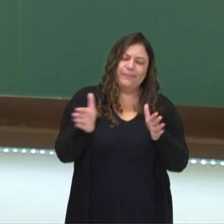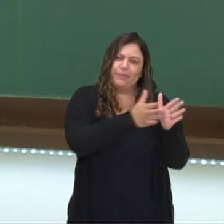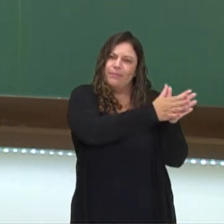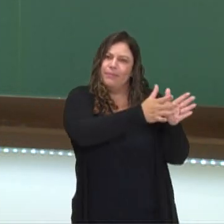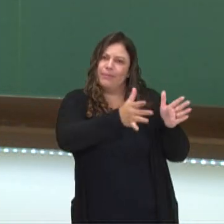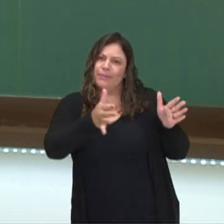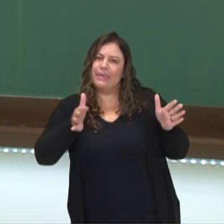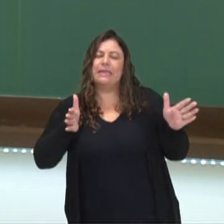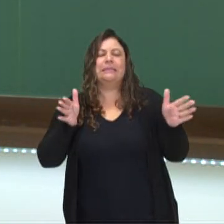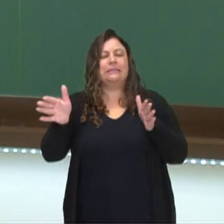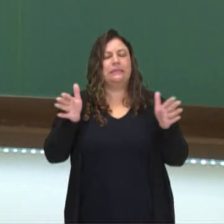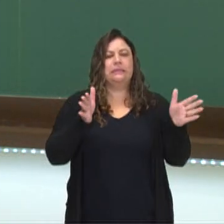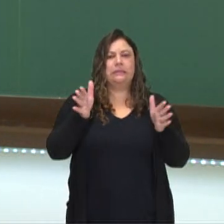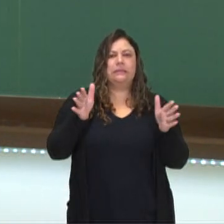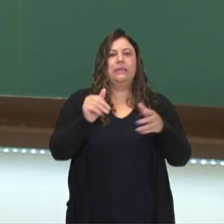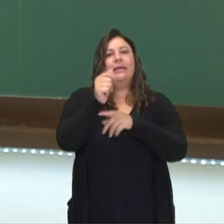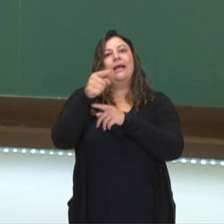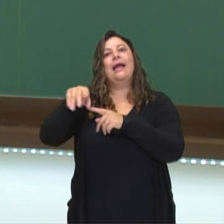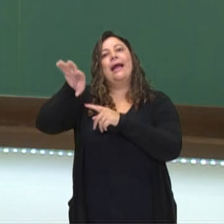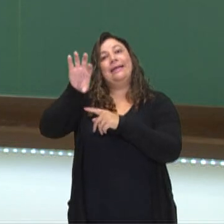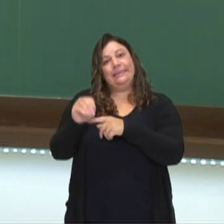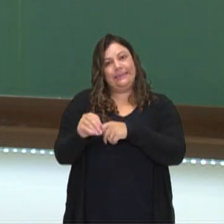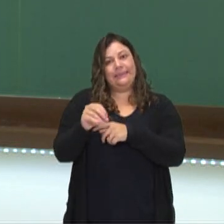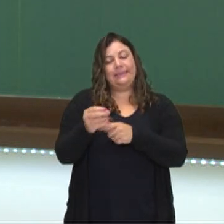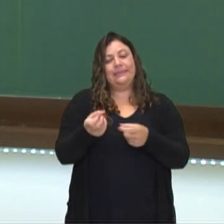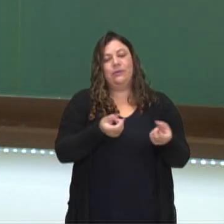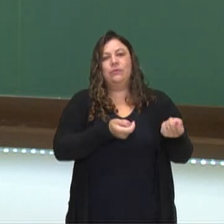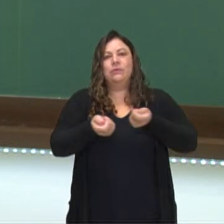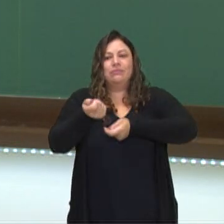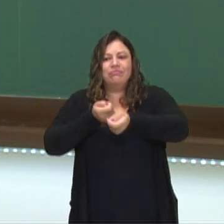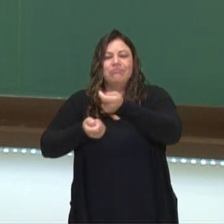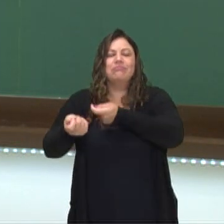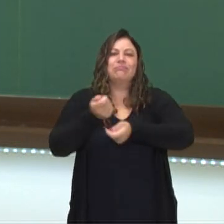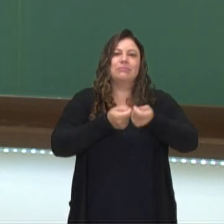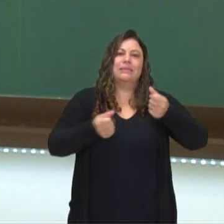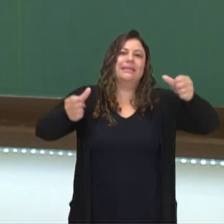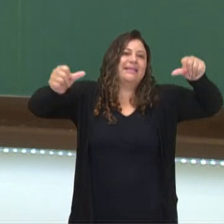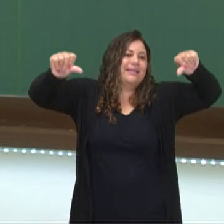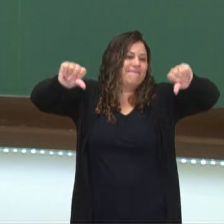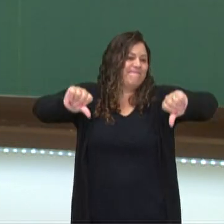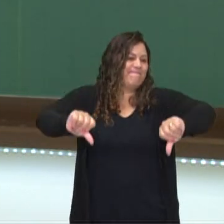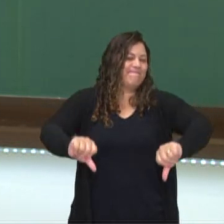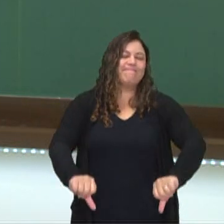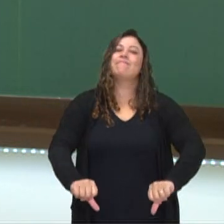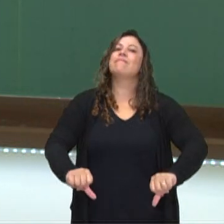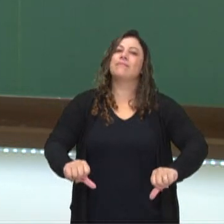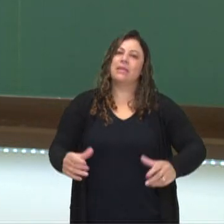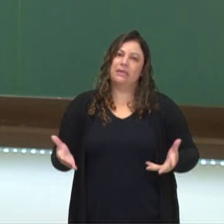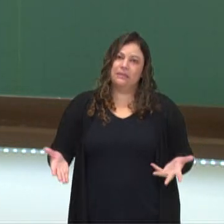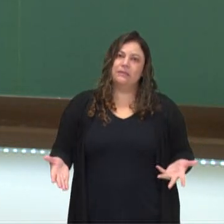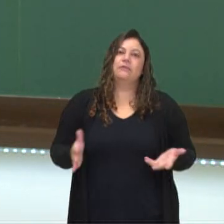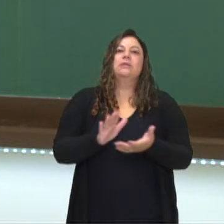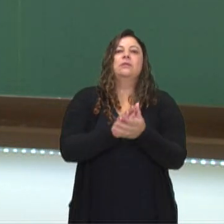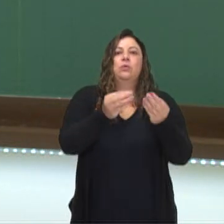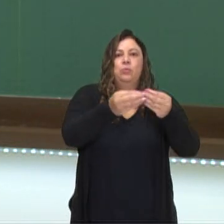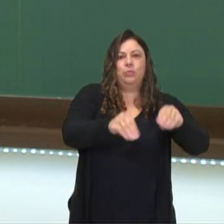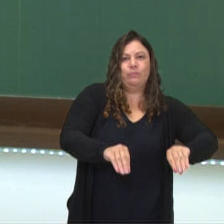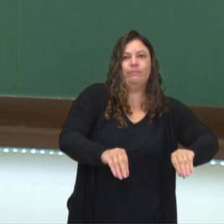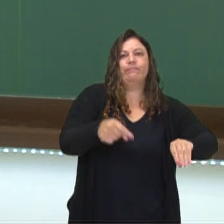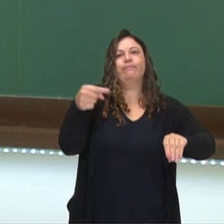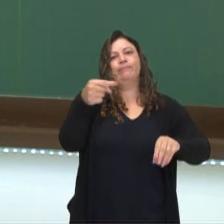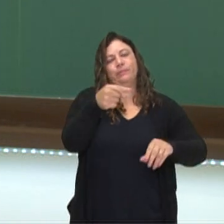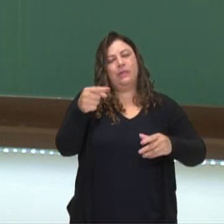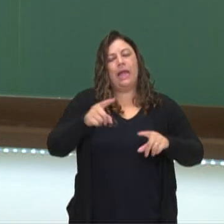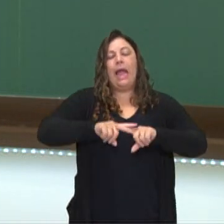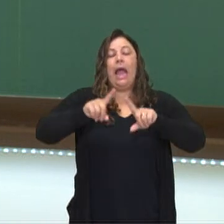trajetória e as suas ações estão sendo negociadas na bolsa, ocorre o quê? Uma desvalorização dessas ações. Por consequência,